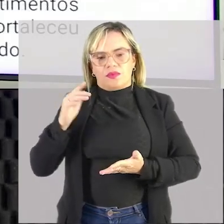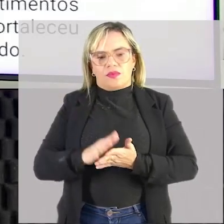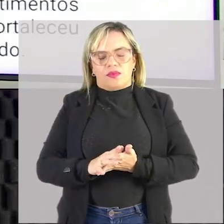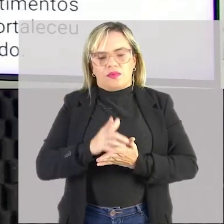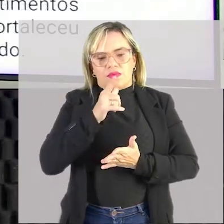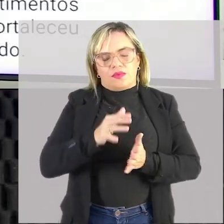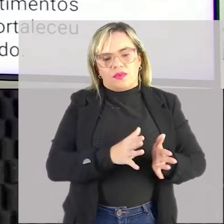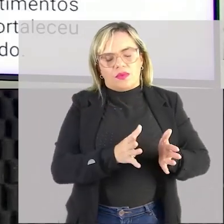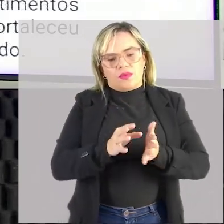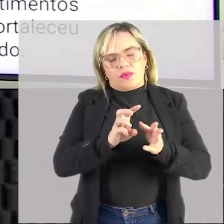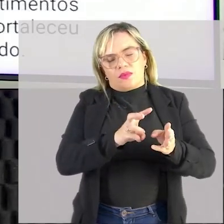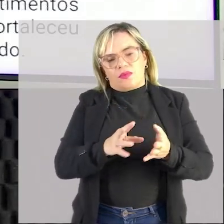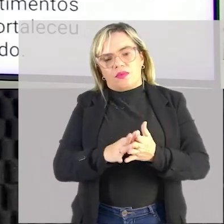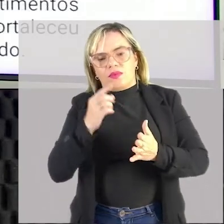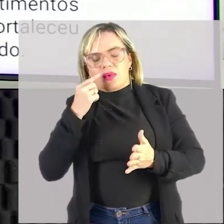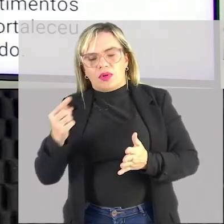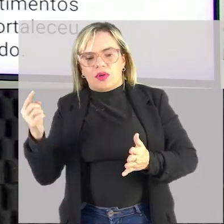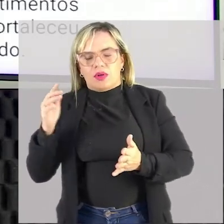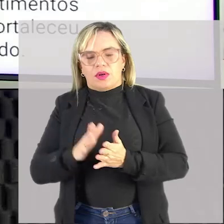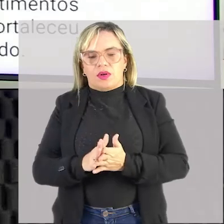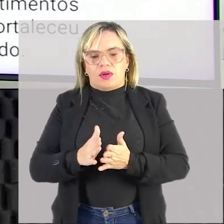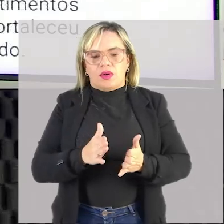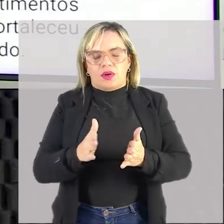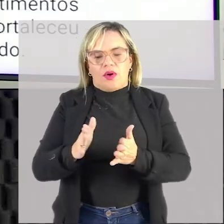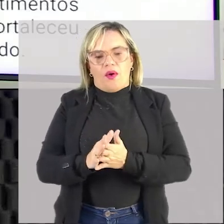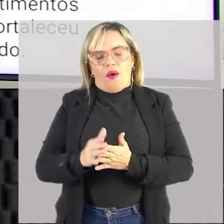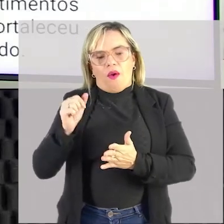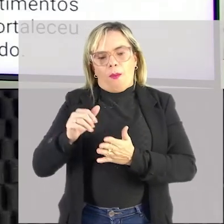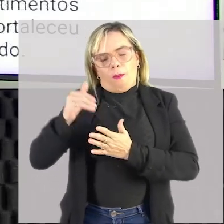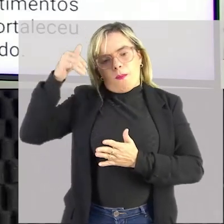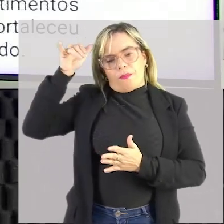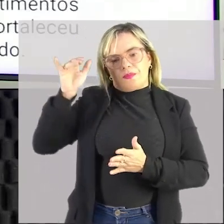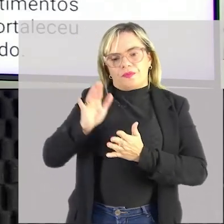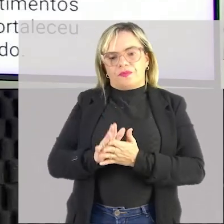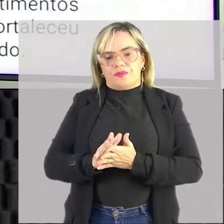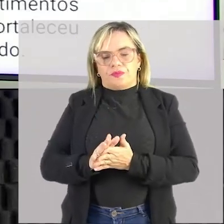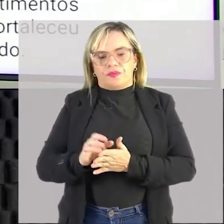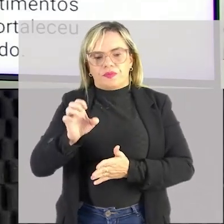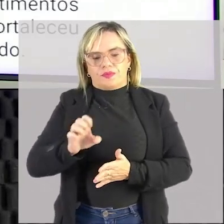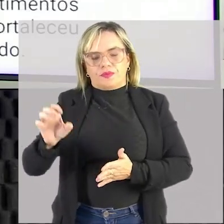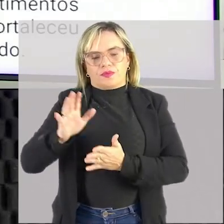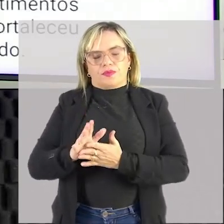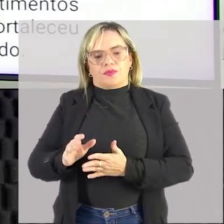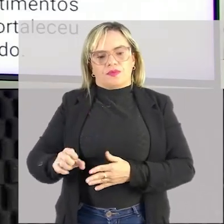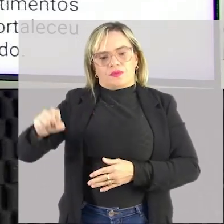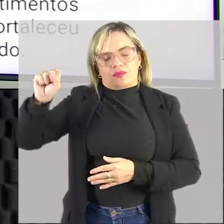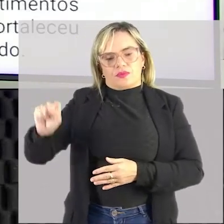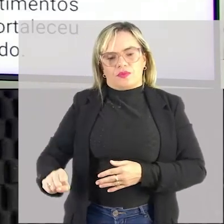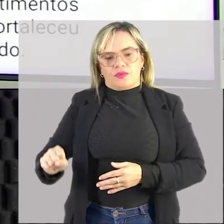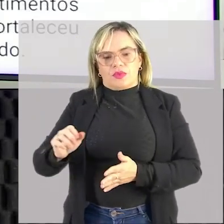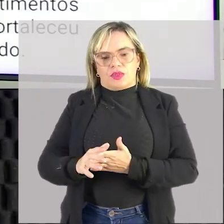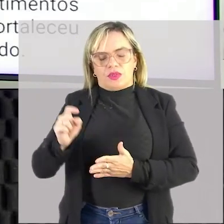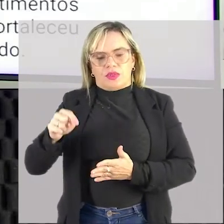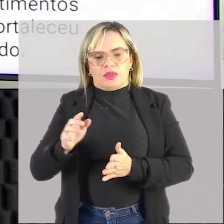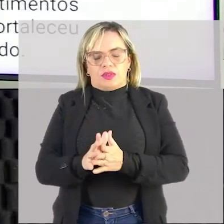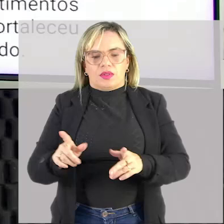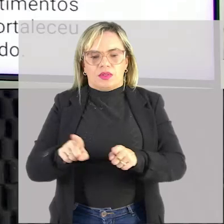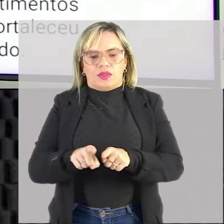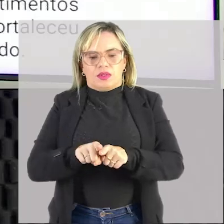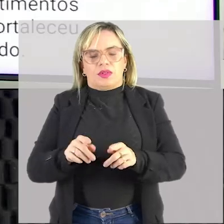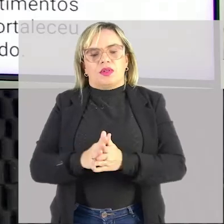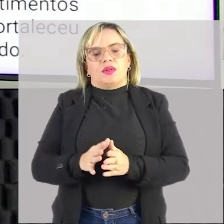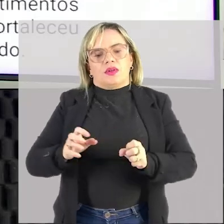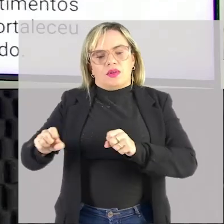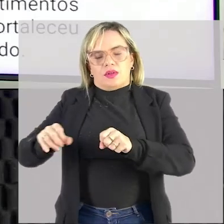litorânea, ela de fato, e os caminhos do gado, ele está falando na região sul também, ela teve essas 2 frentes. Pessoal, mas também teve essa frente do sertão? Sim, mas